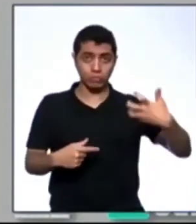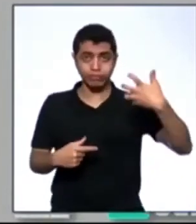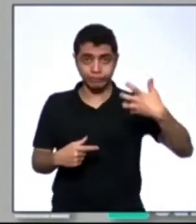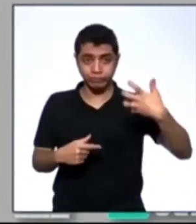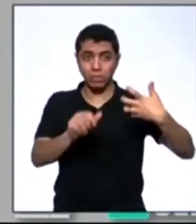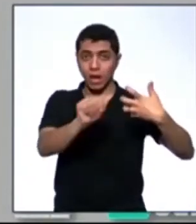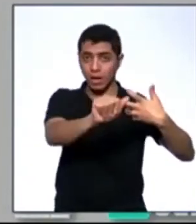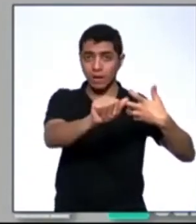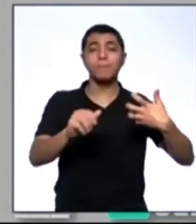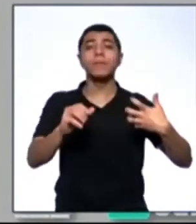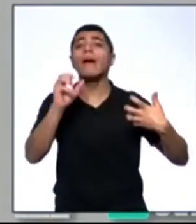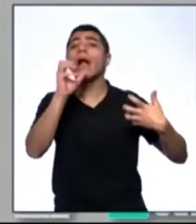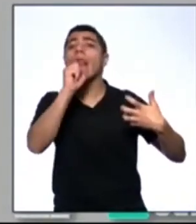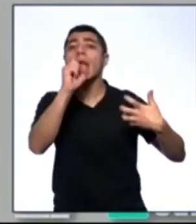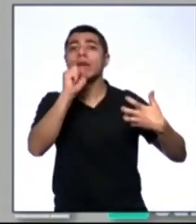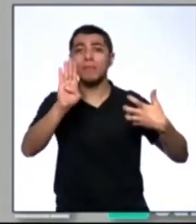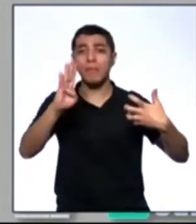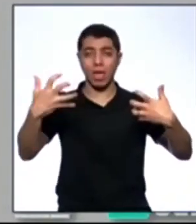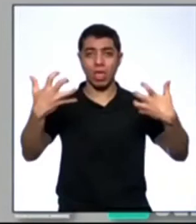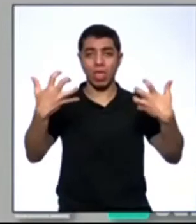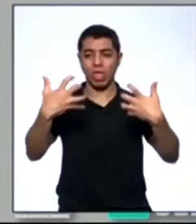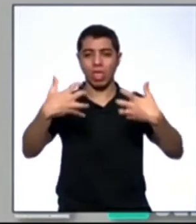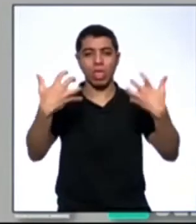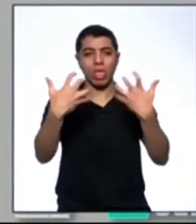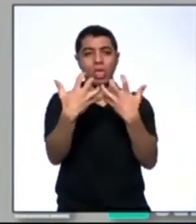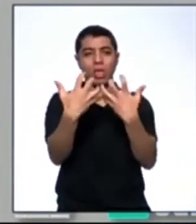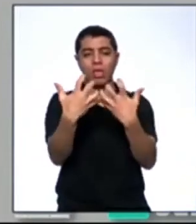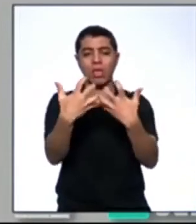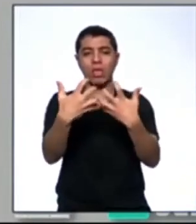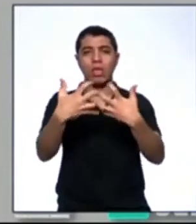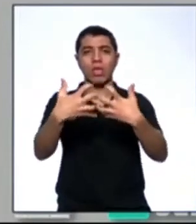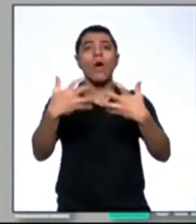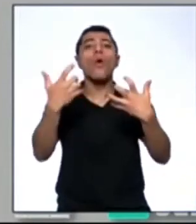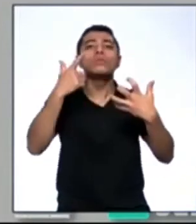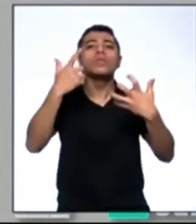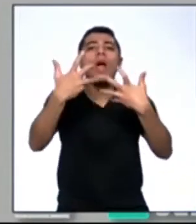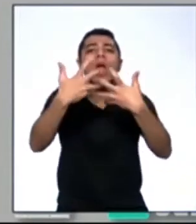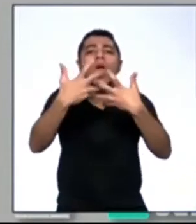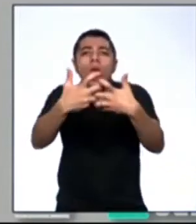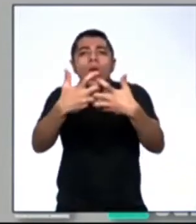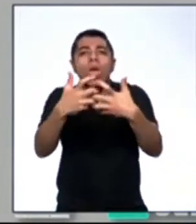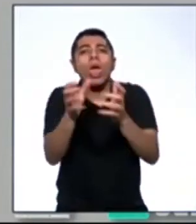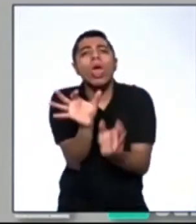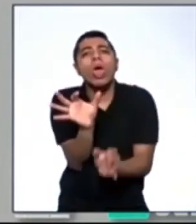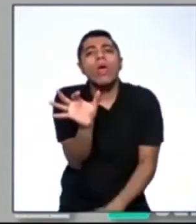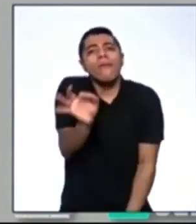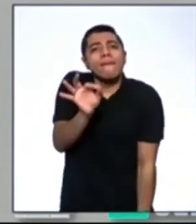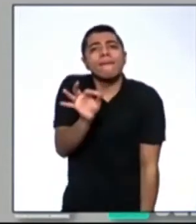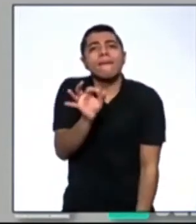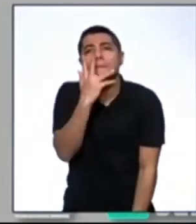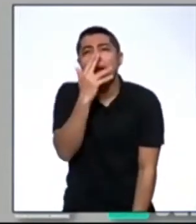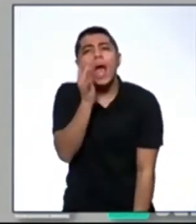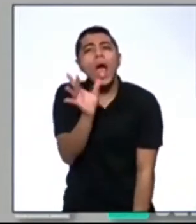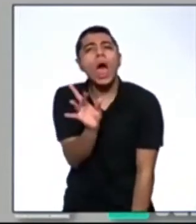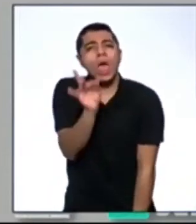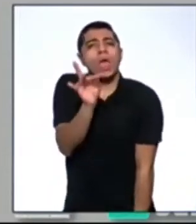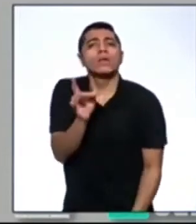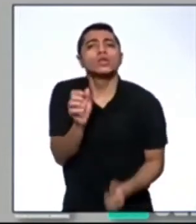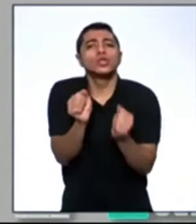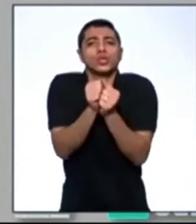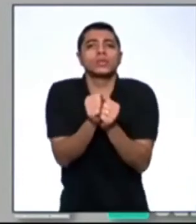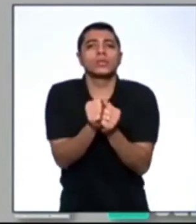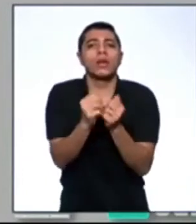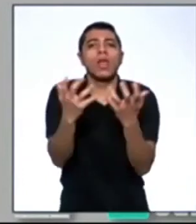laranja, você tem um dentinho e a cavinha se grudando e passando a se mover juntas, né? Com a